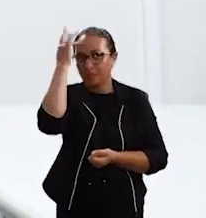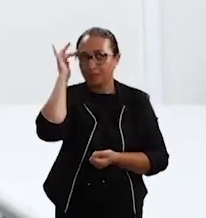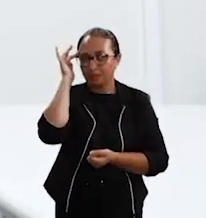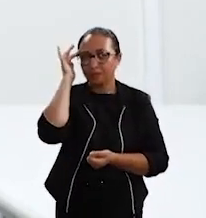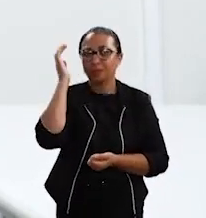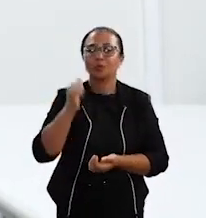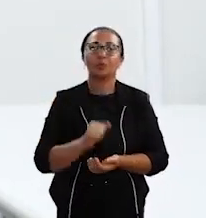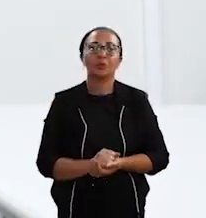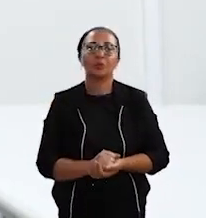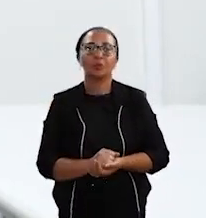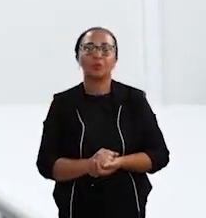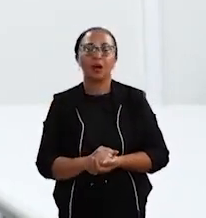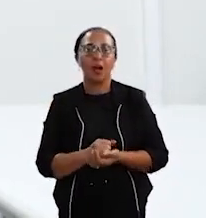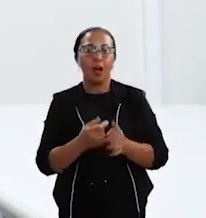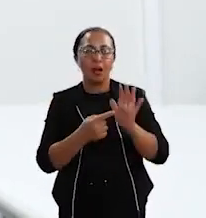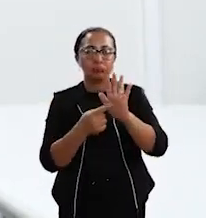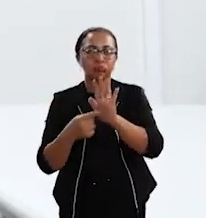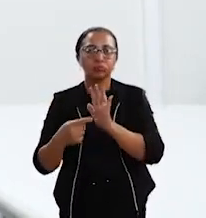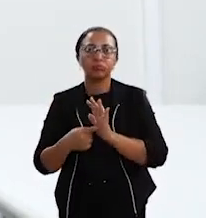por exemplo, as pessoas